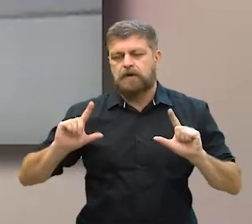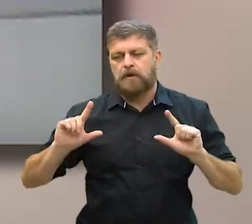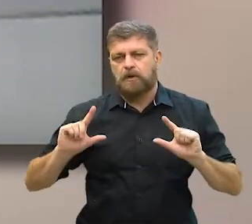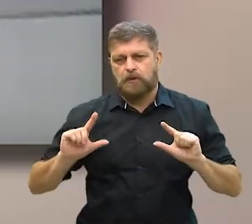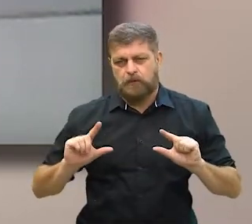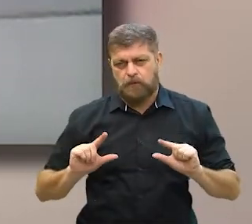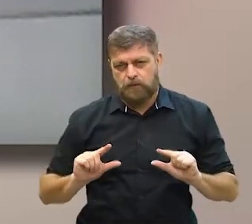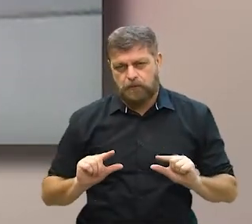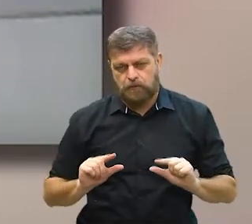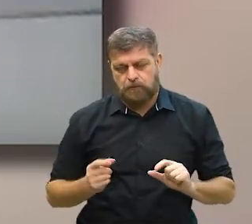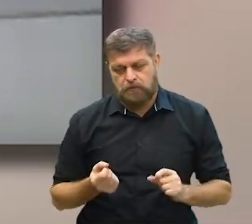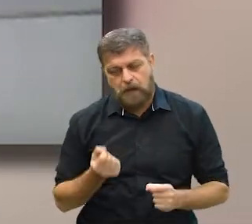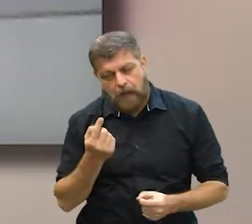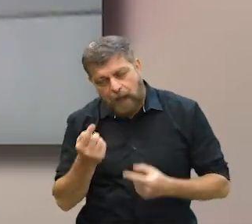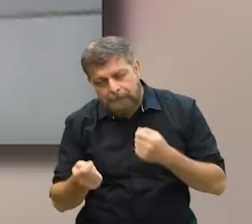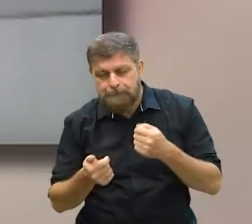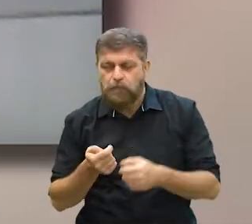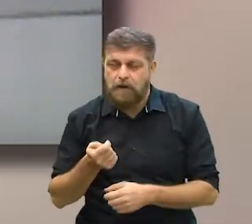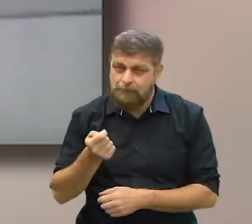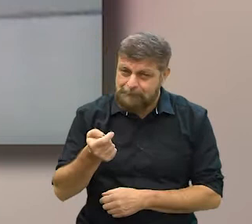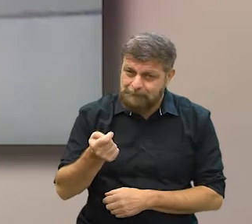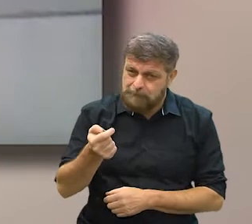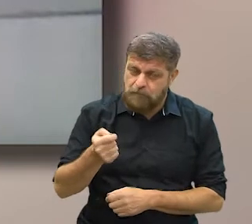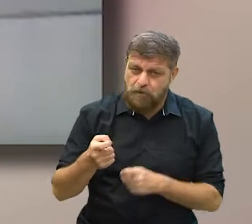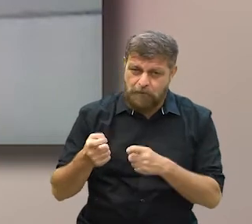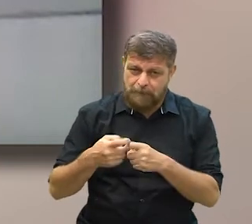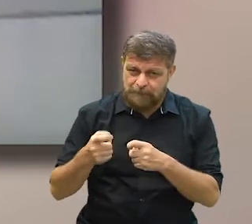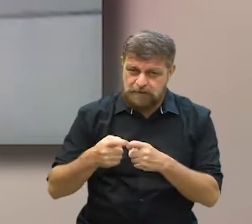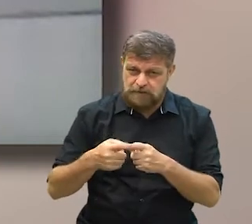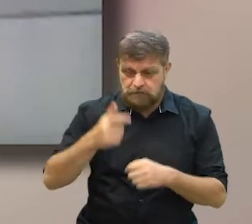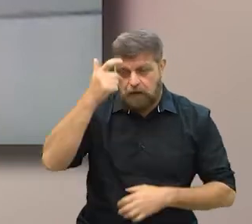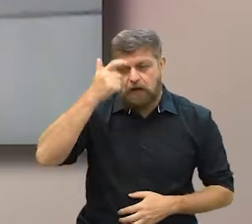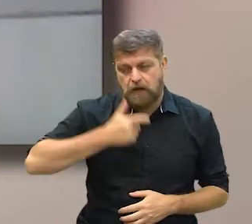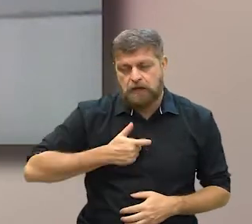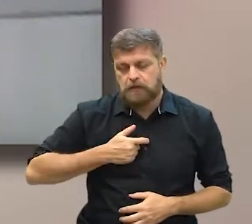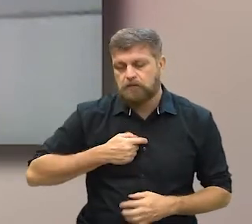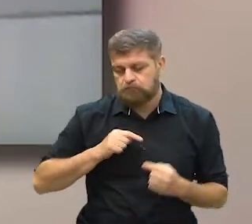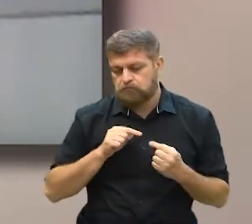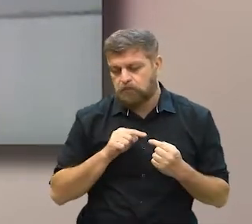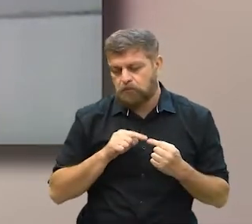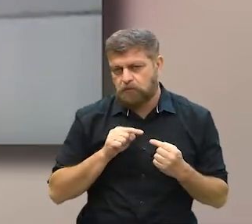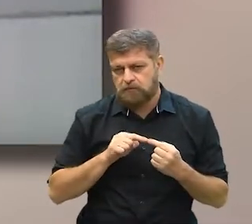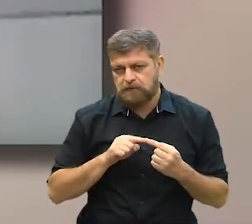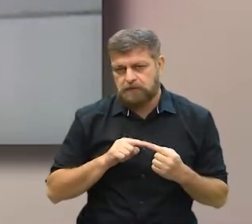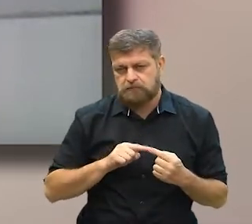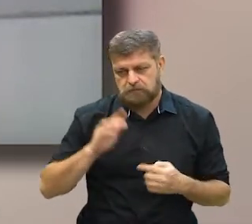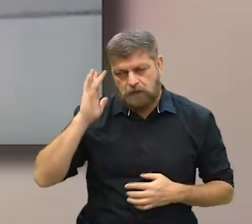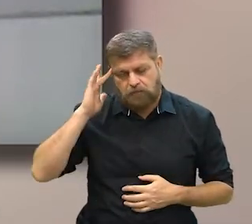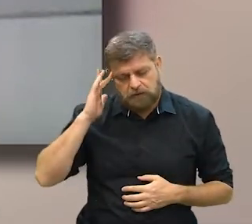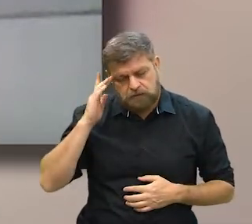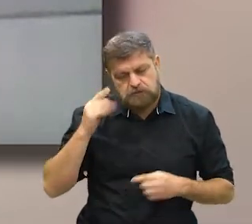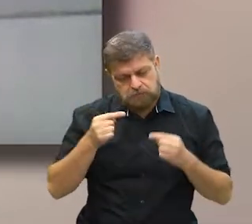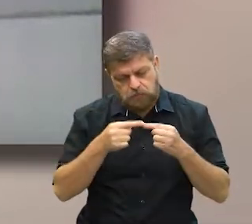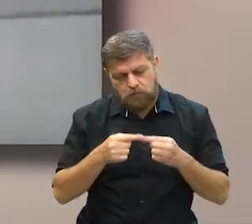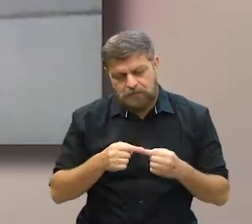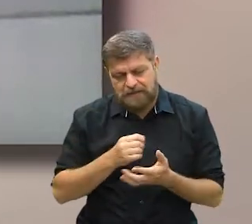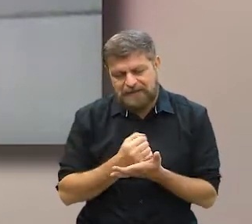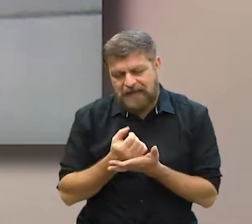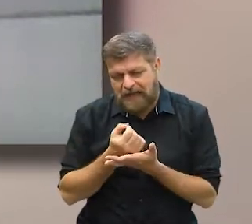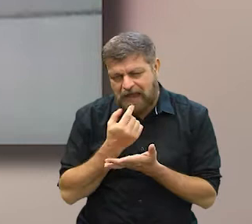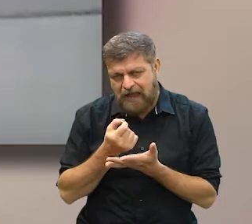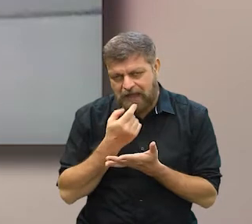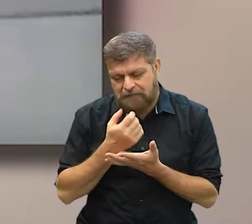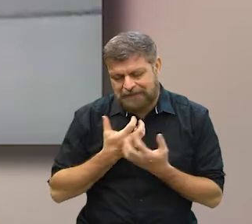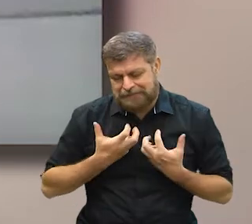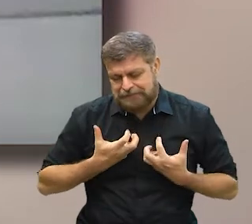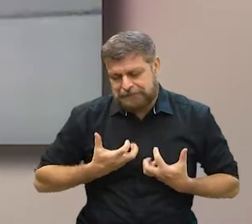um medicamento anti-estresse, que poucos pediatras assim recorrem, mas eu